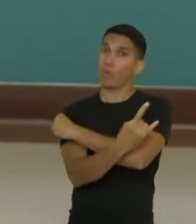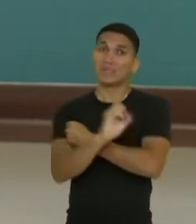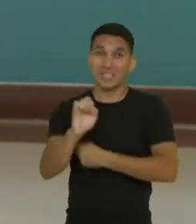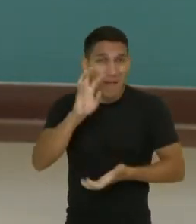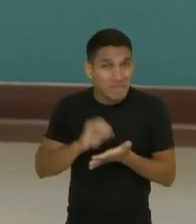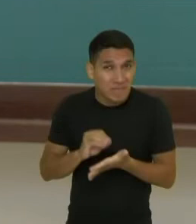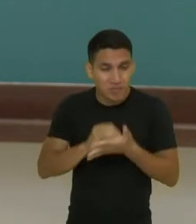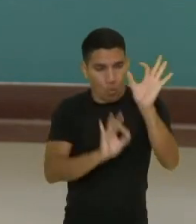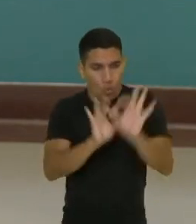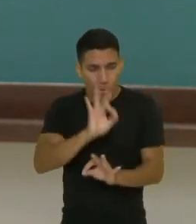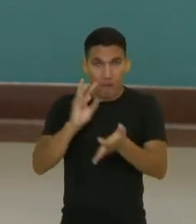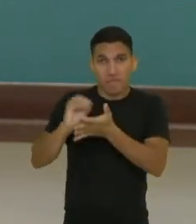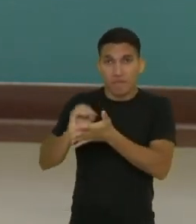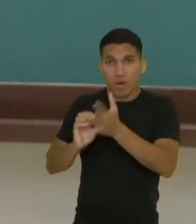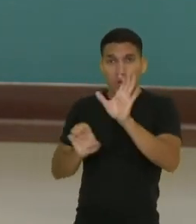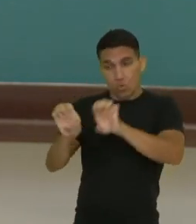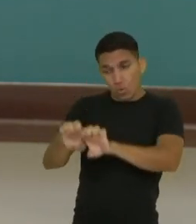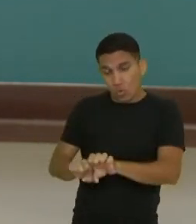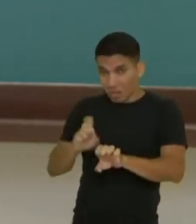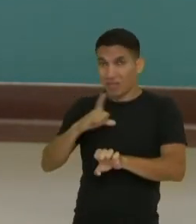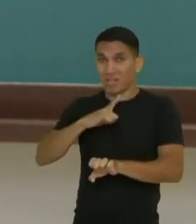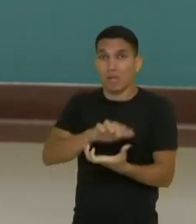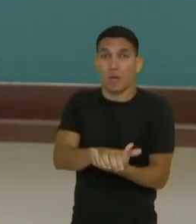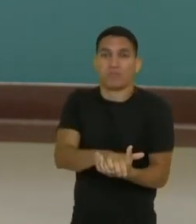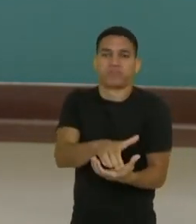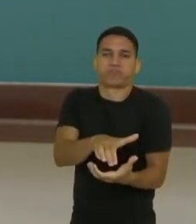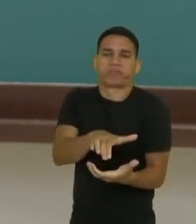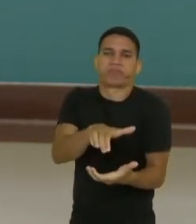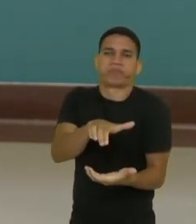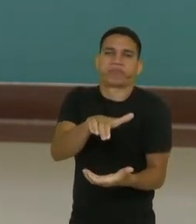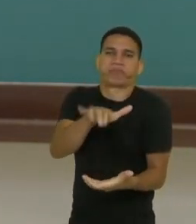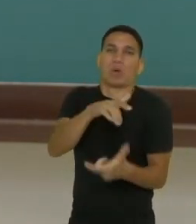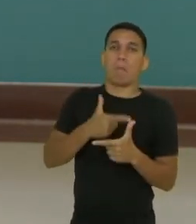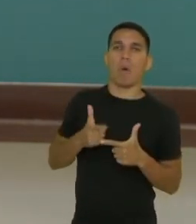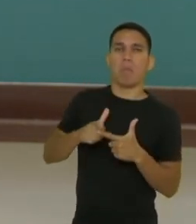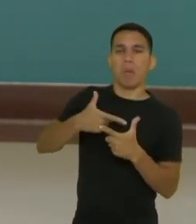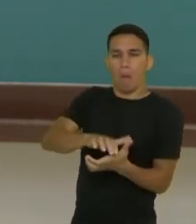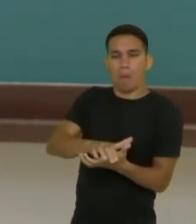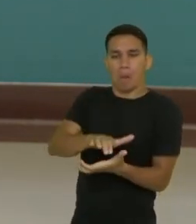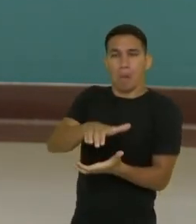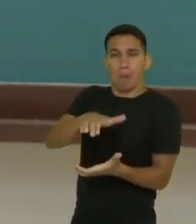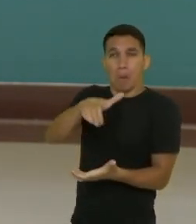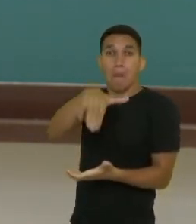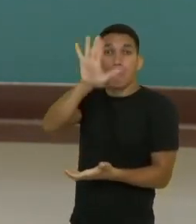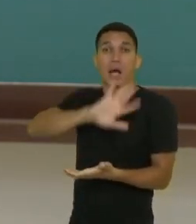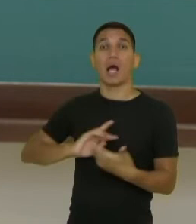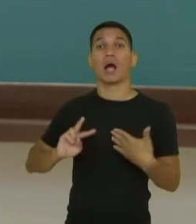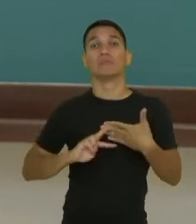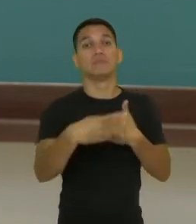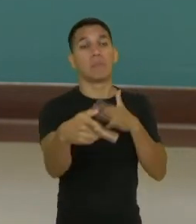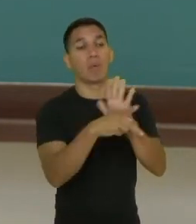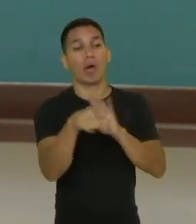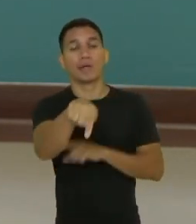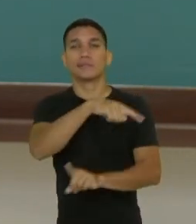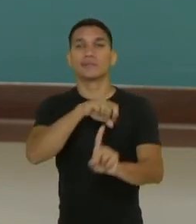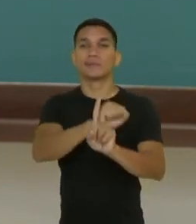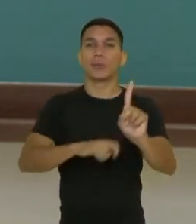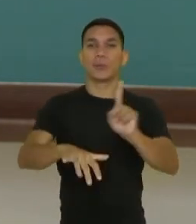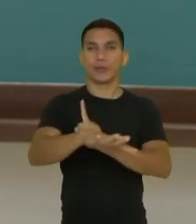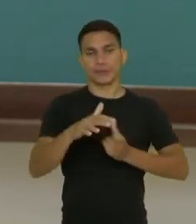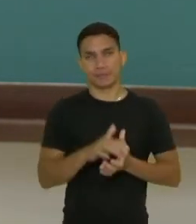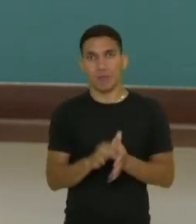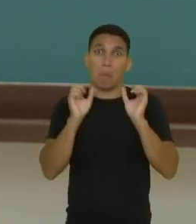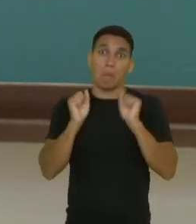de organização, você vai ter um acúmulo de problemas, fazendo com que sejam reflexo na sociedade. Pode